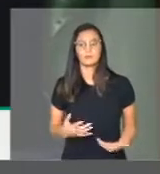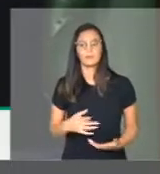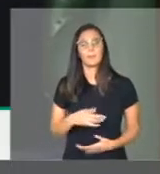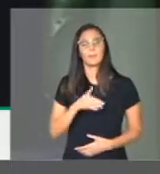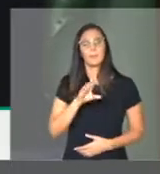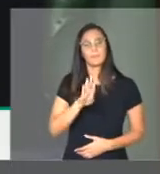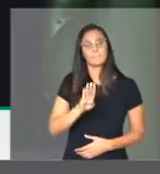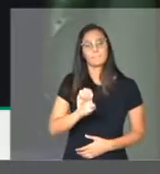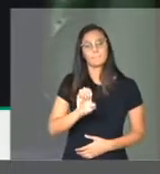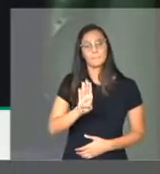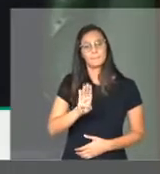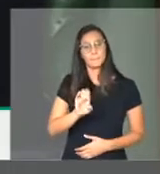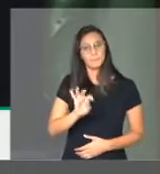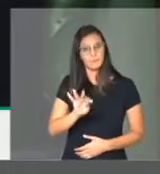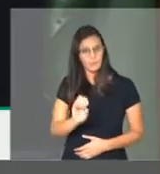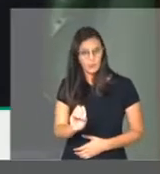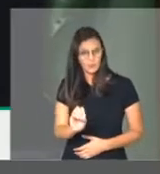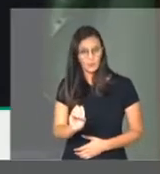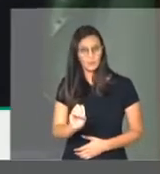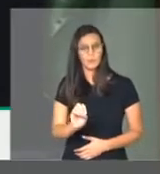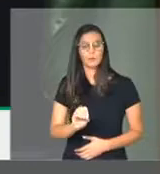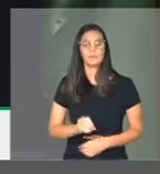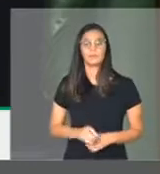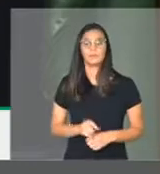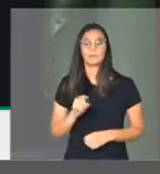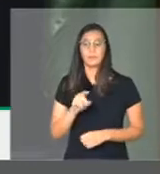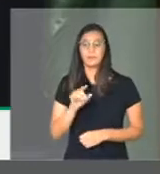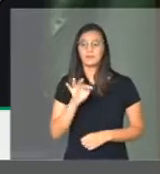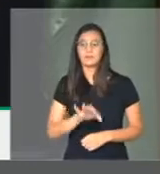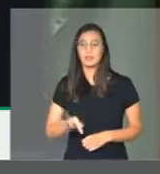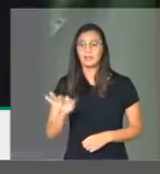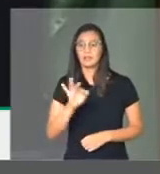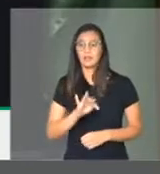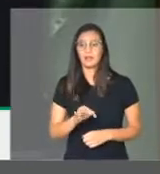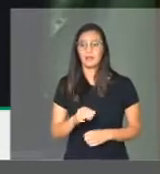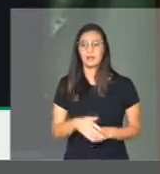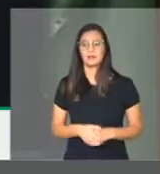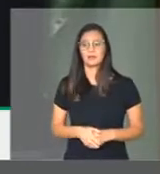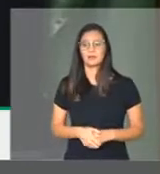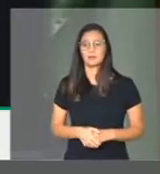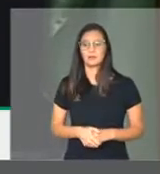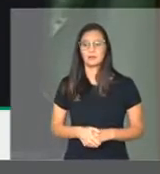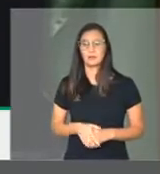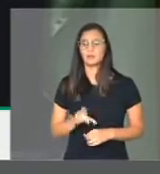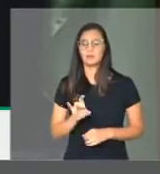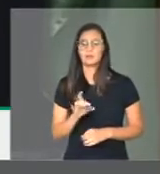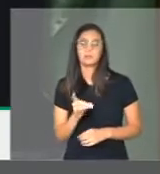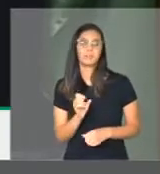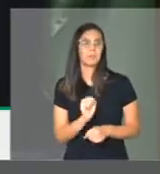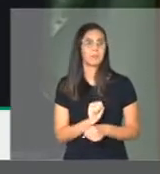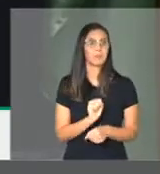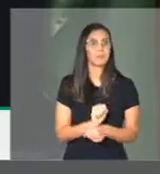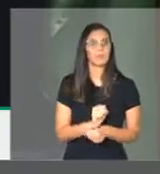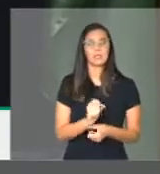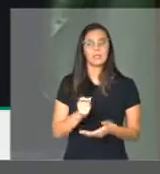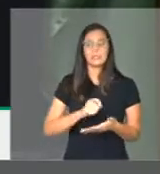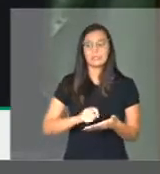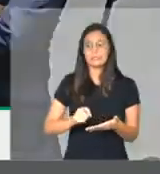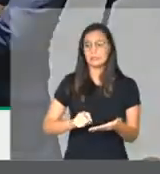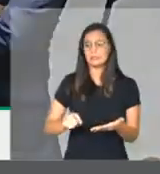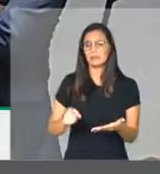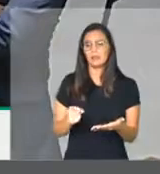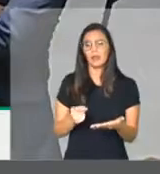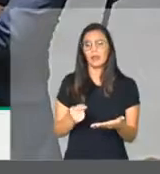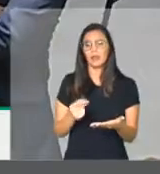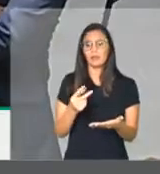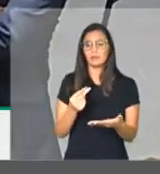Heráclito Fortes, é constrangedor esse federalismo de pires na mão, que reescreve com tintas muito